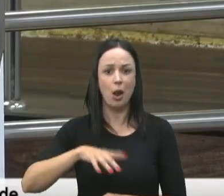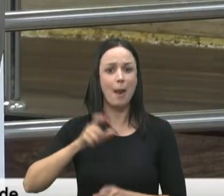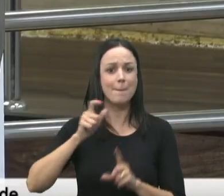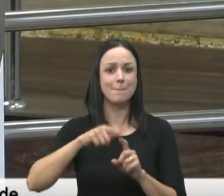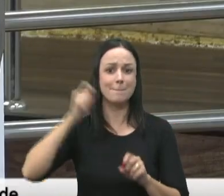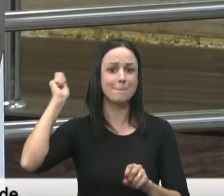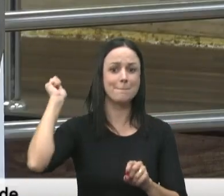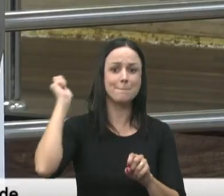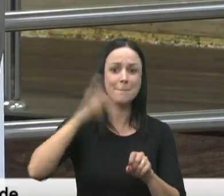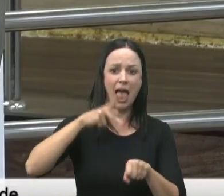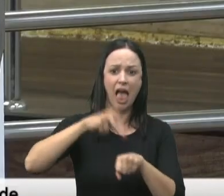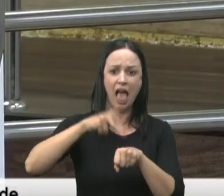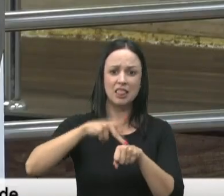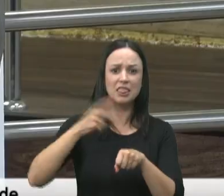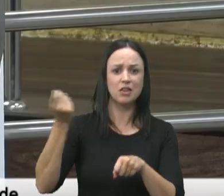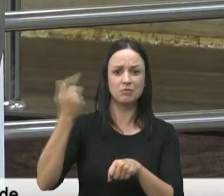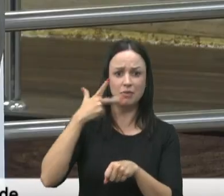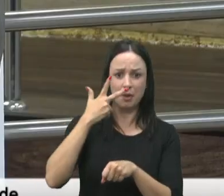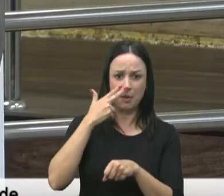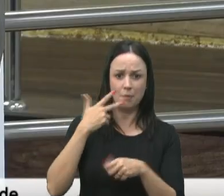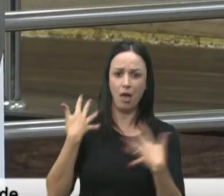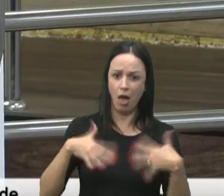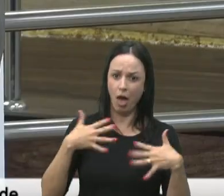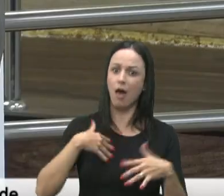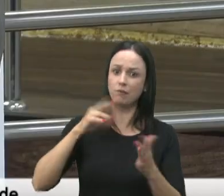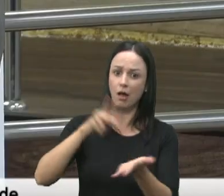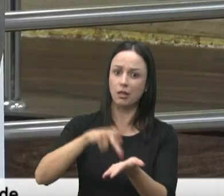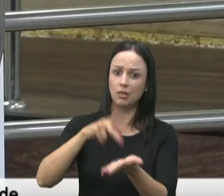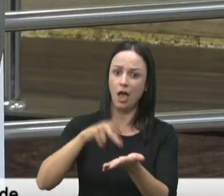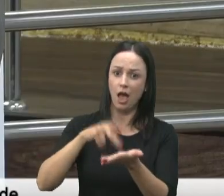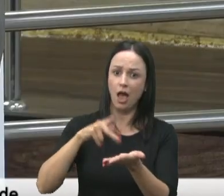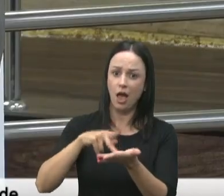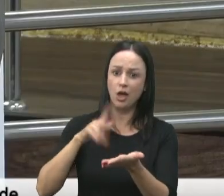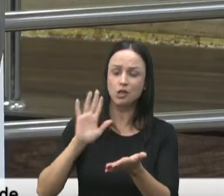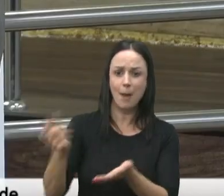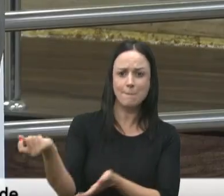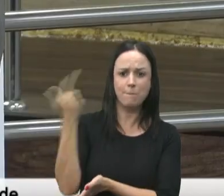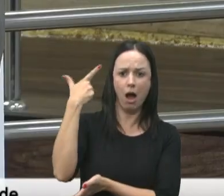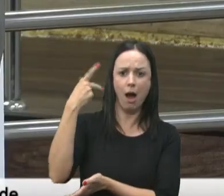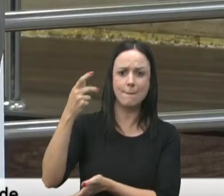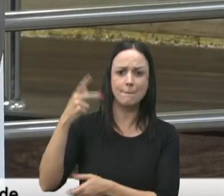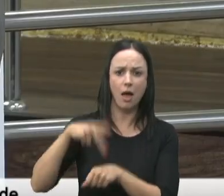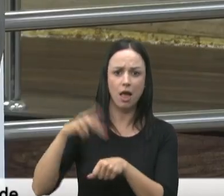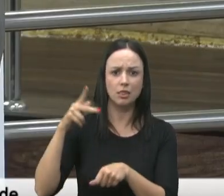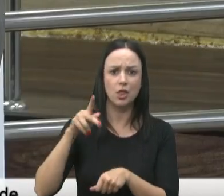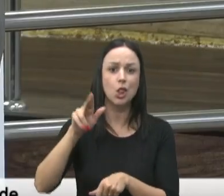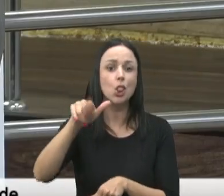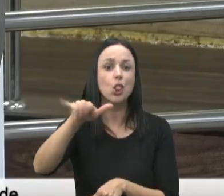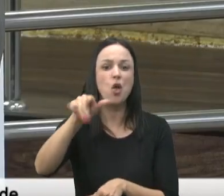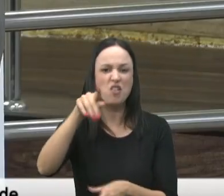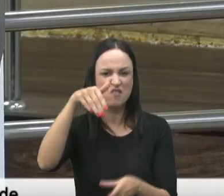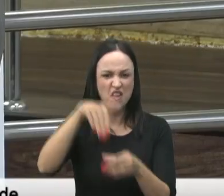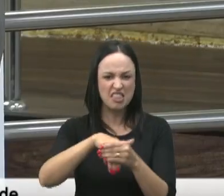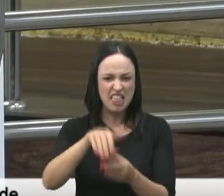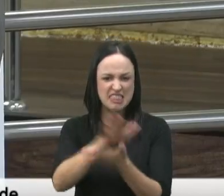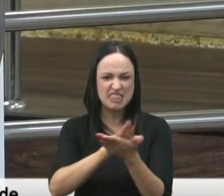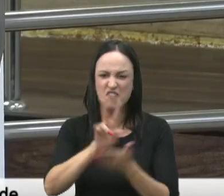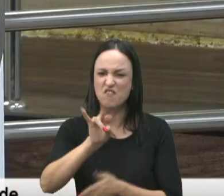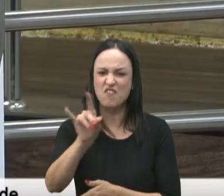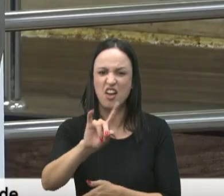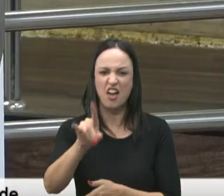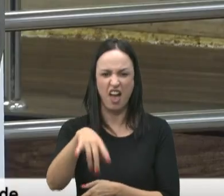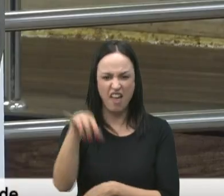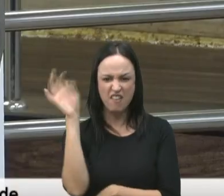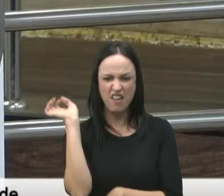pública, literalmente. Parece dramático, mas essas coisas acontecem. E as pessoas diziam, nunca que você vai ser eleito para nada.